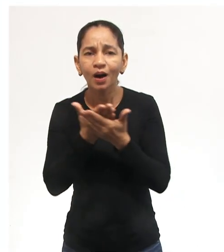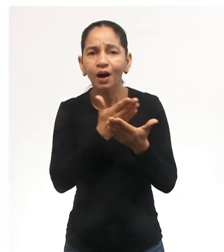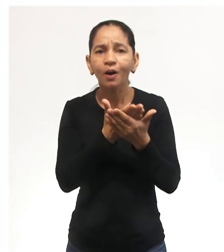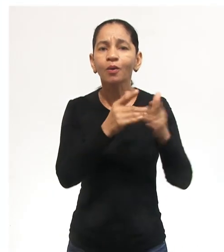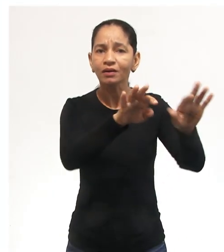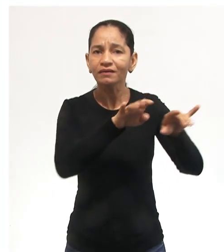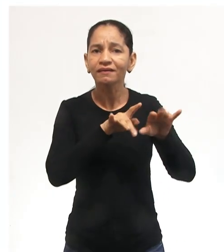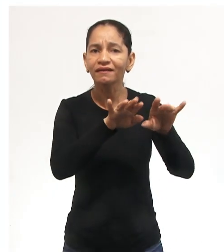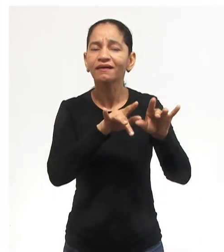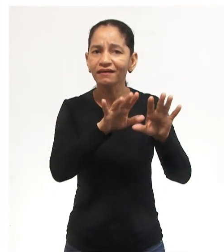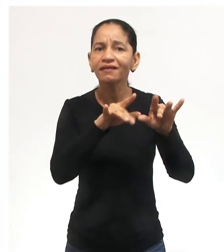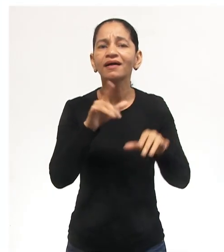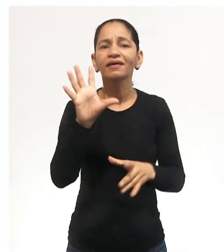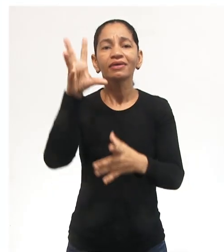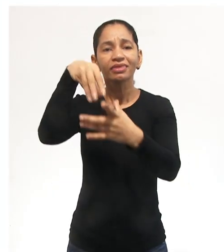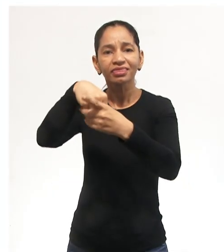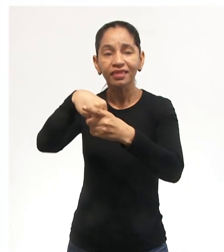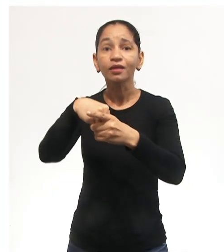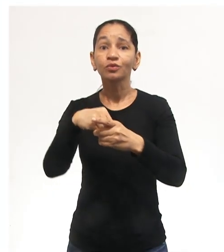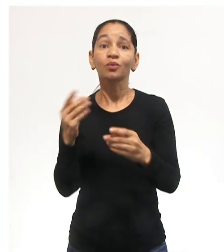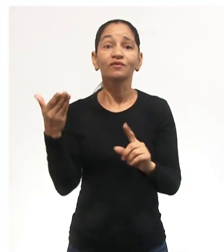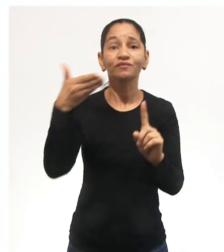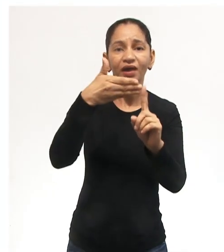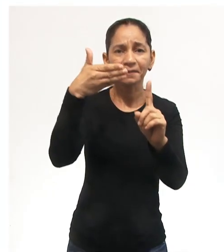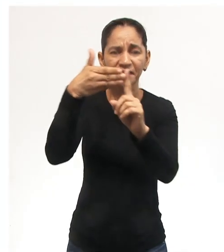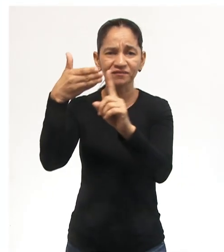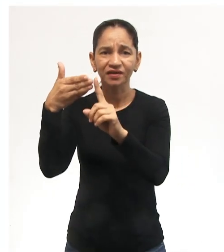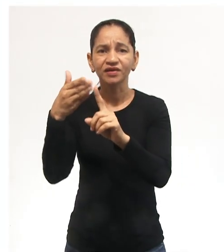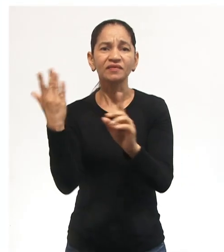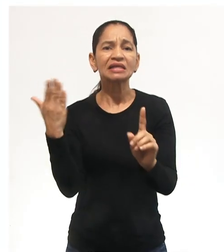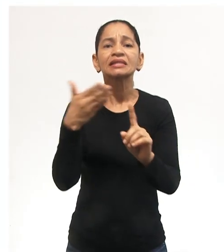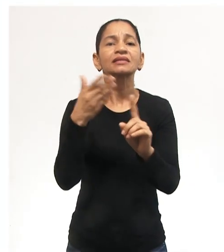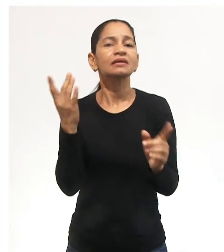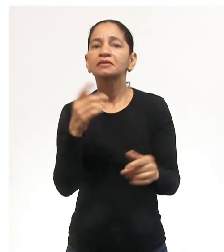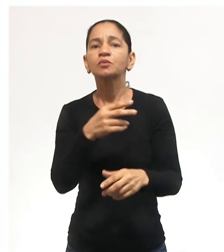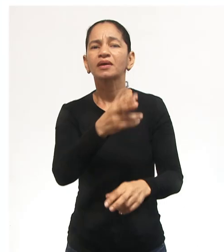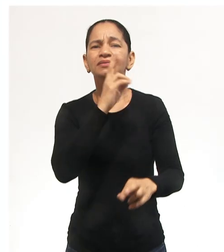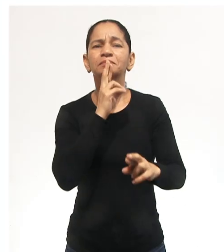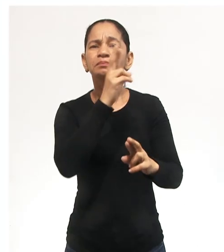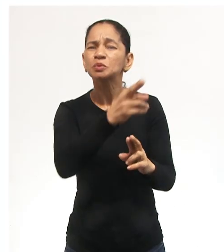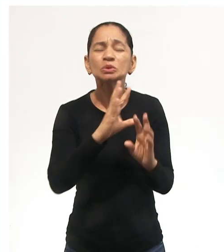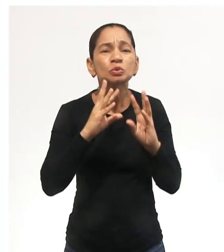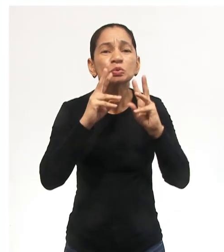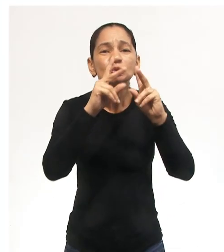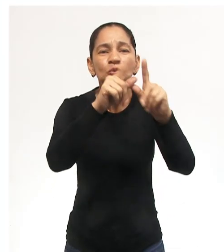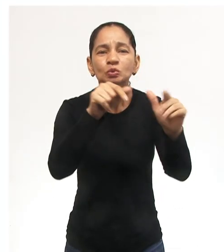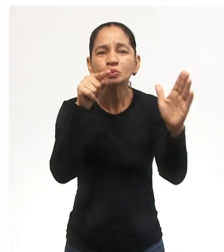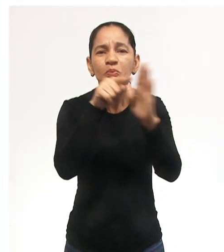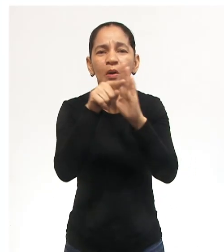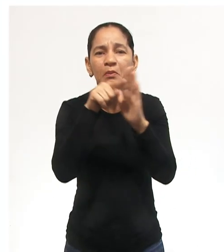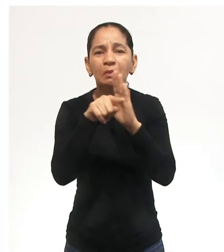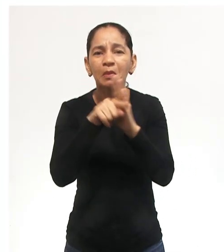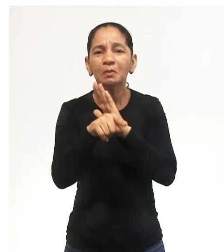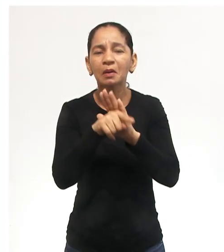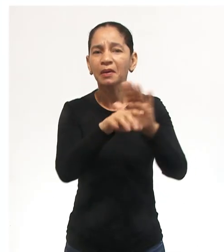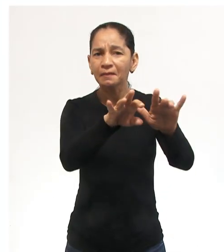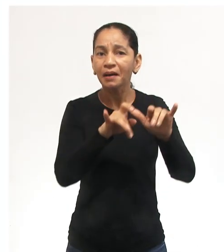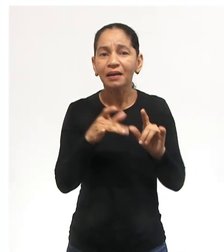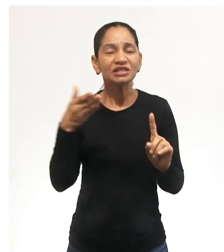chatbot, que é uma máquina que vai atender o cliente ali por meio de conversas